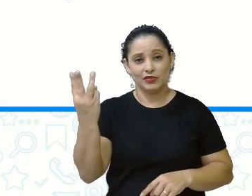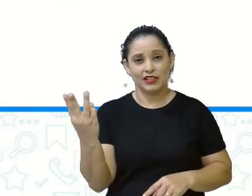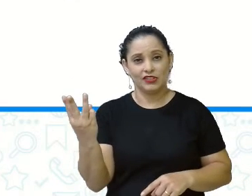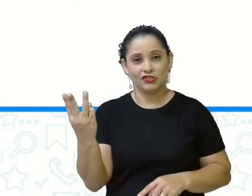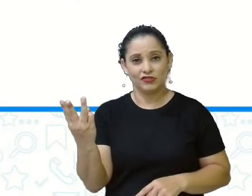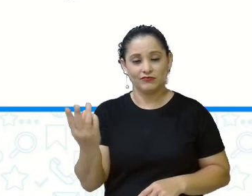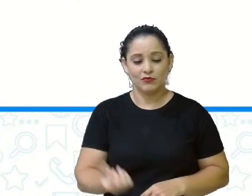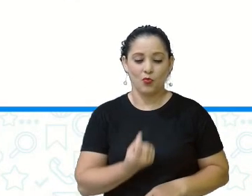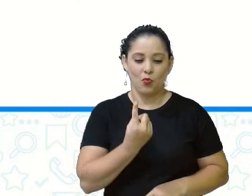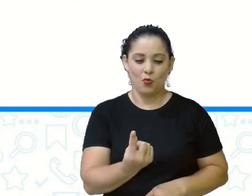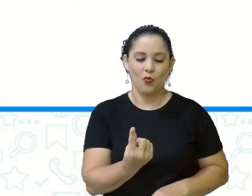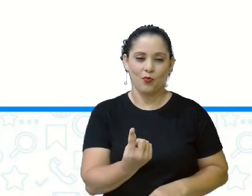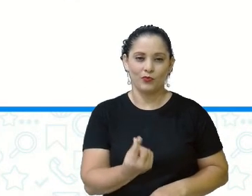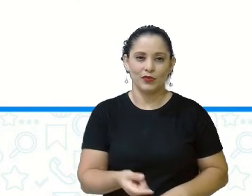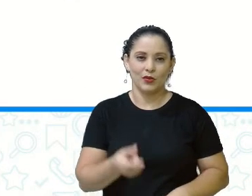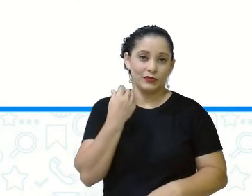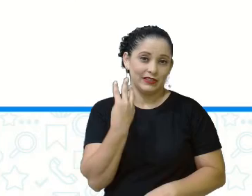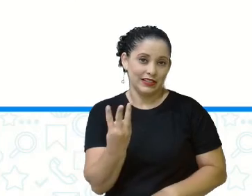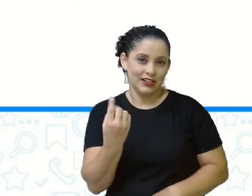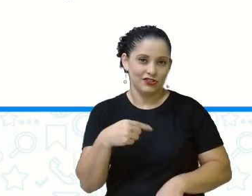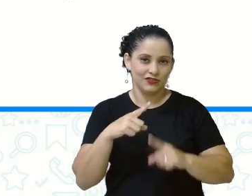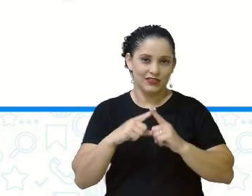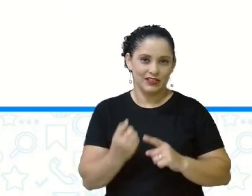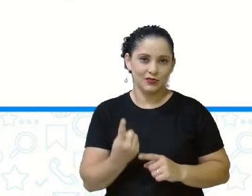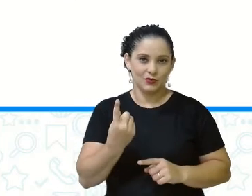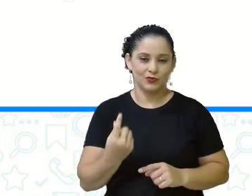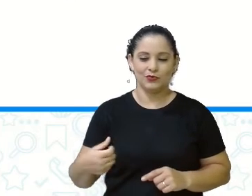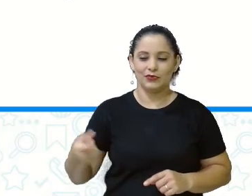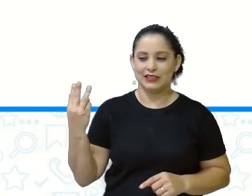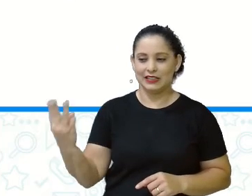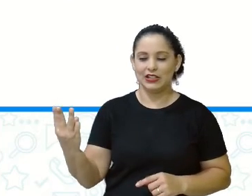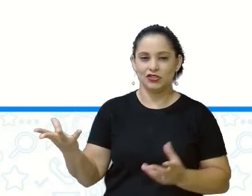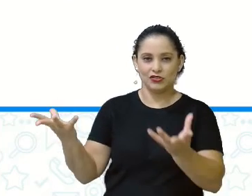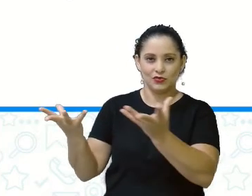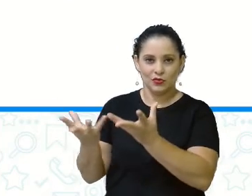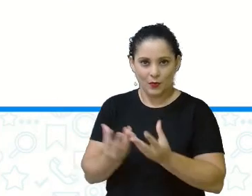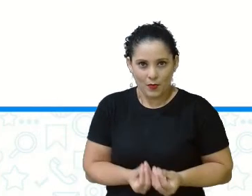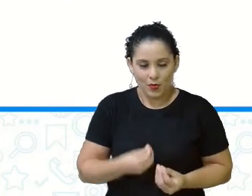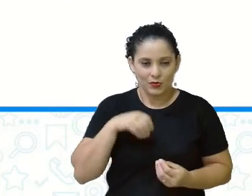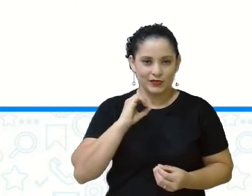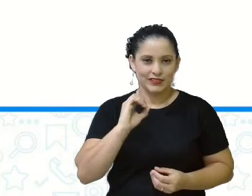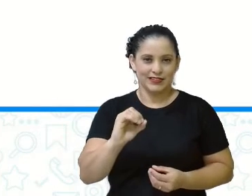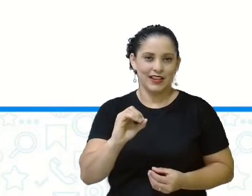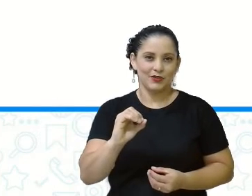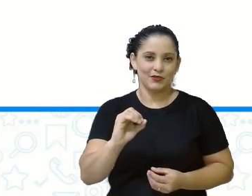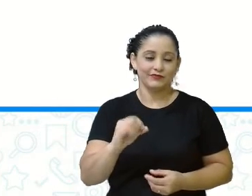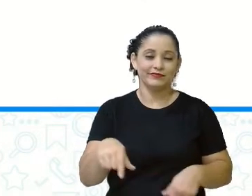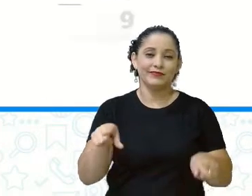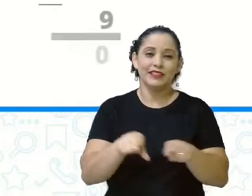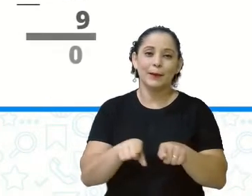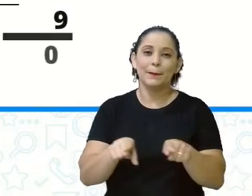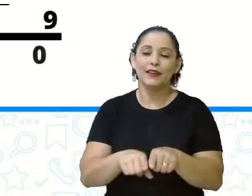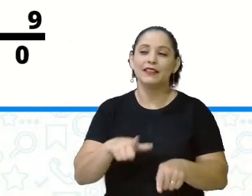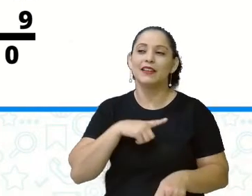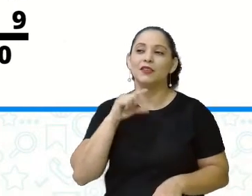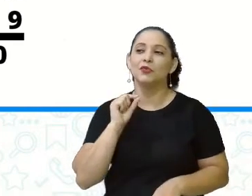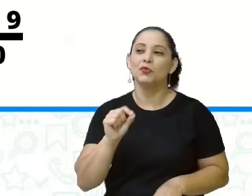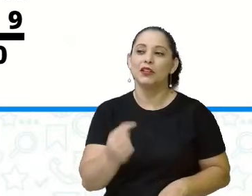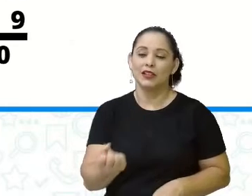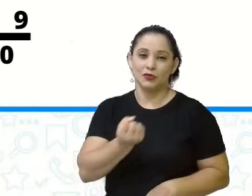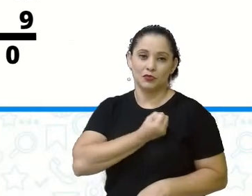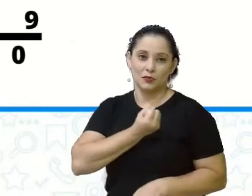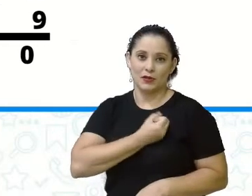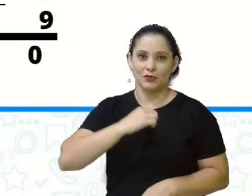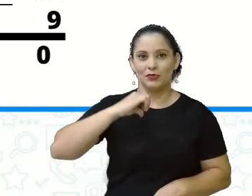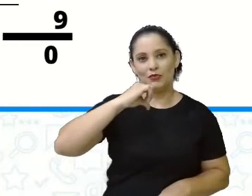vai dar 1. 3 vezes 1, 3. Sobrou o 0. Mas eu também tenho o número